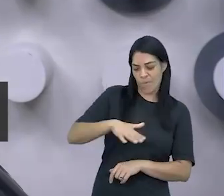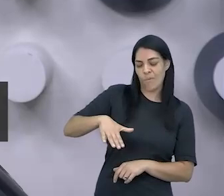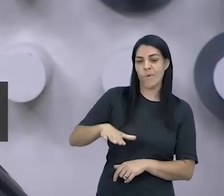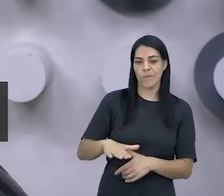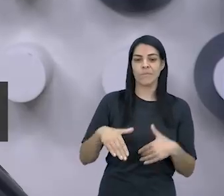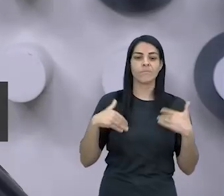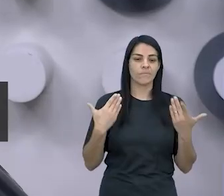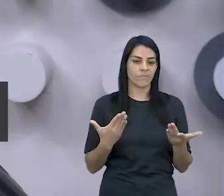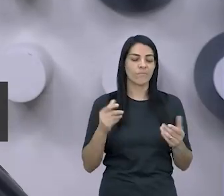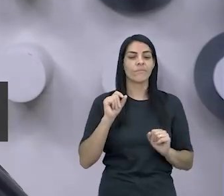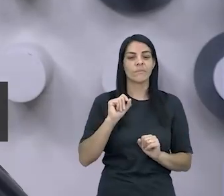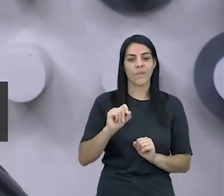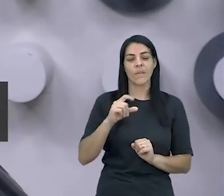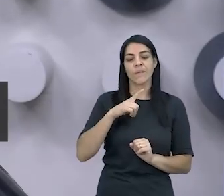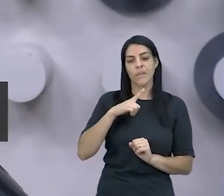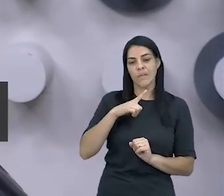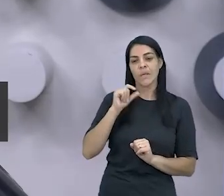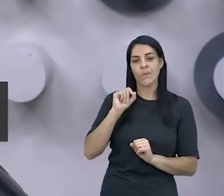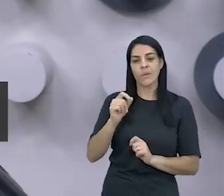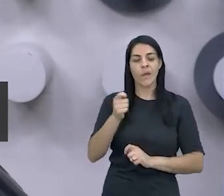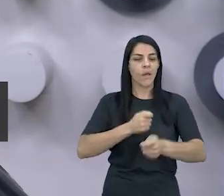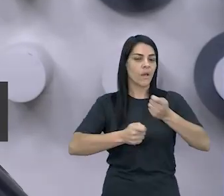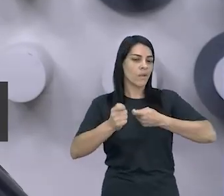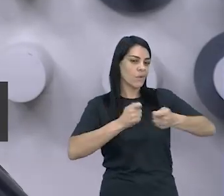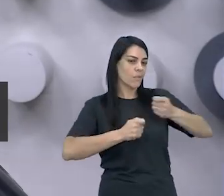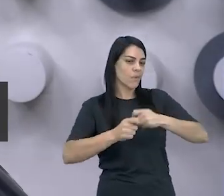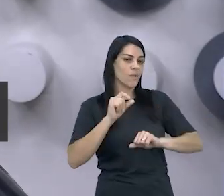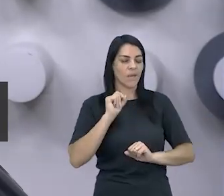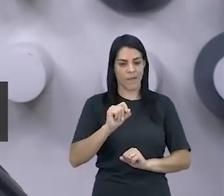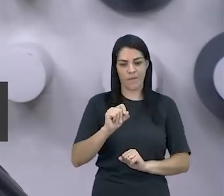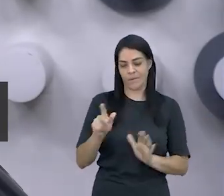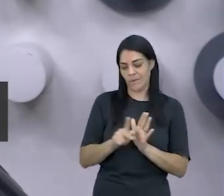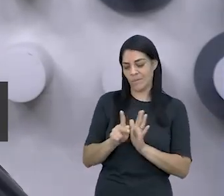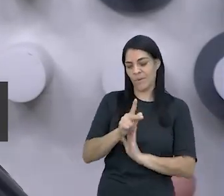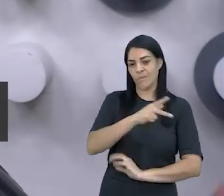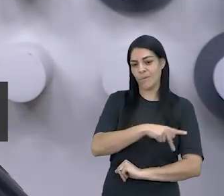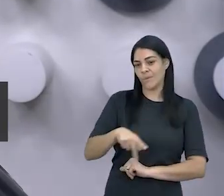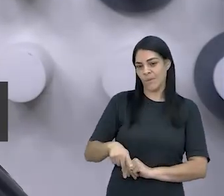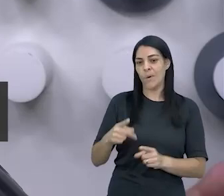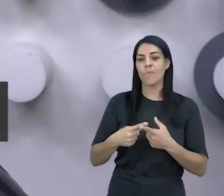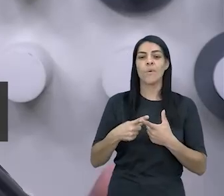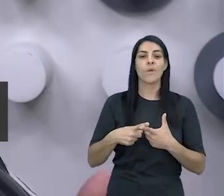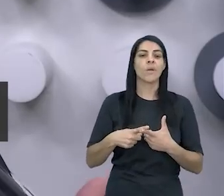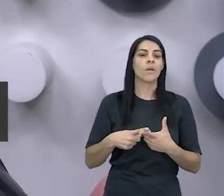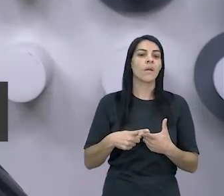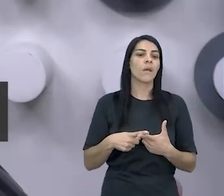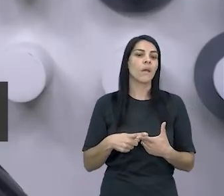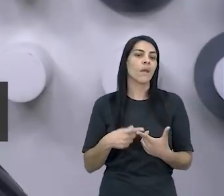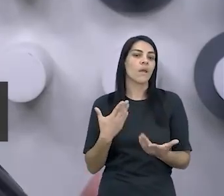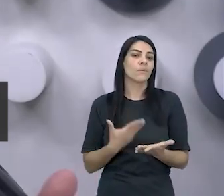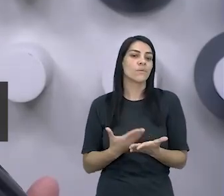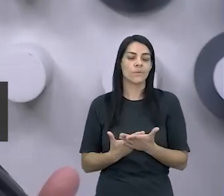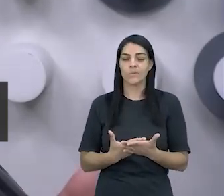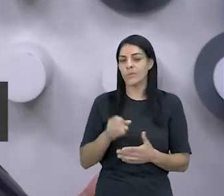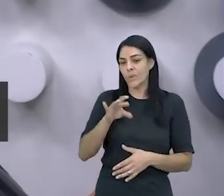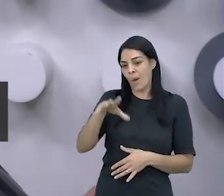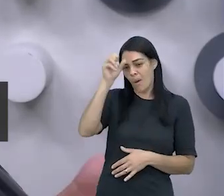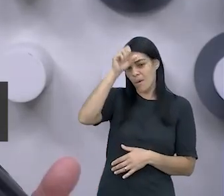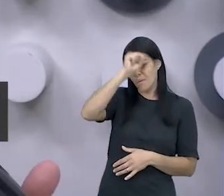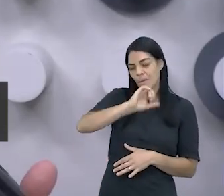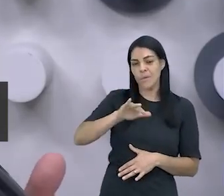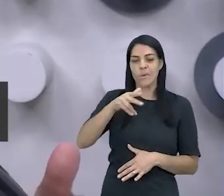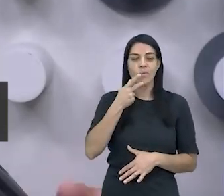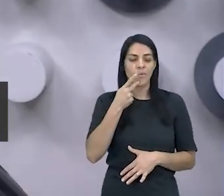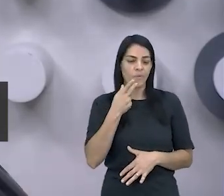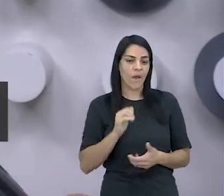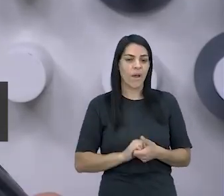transversal. Sim. Quem tem, por exemplo, então, um domínio acerca disso? O professor, o estudante ele vai aprendendo. Então, quando a gente fala aqui de momentos, né,